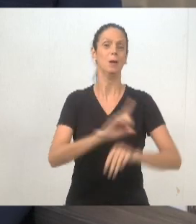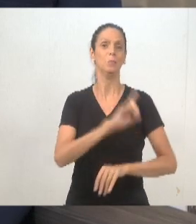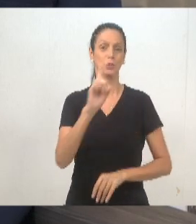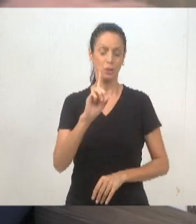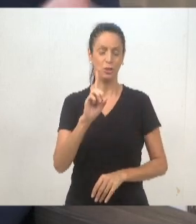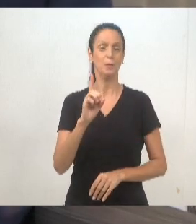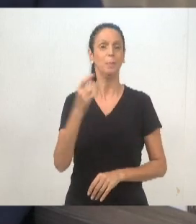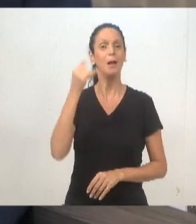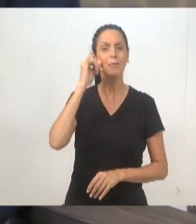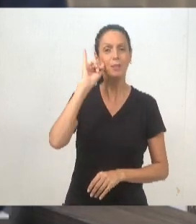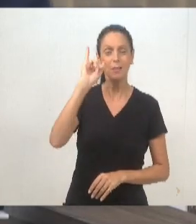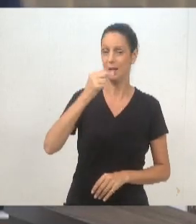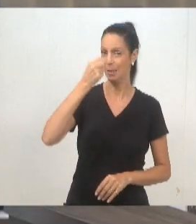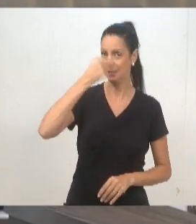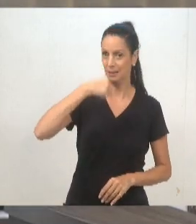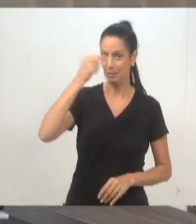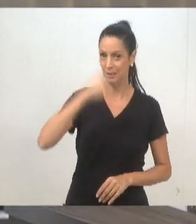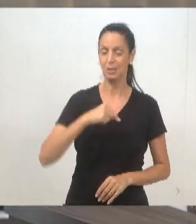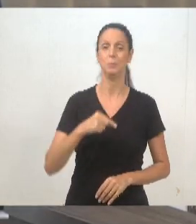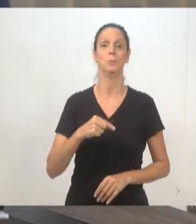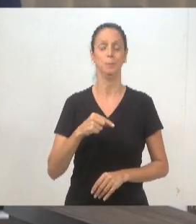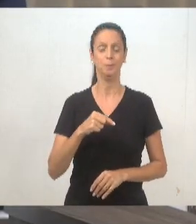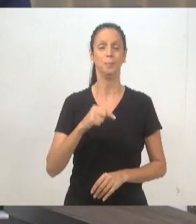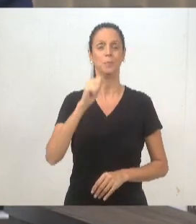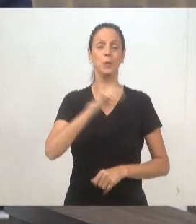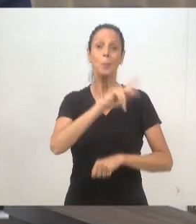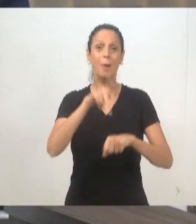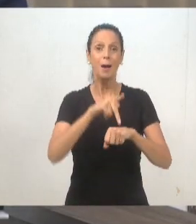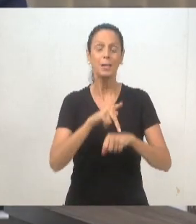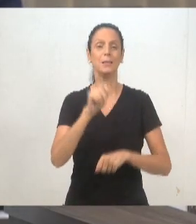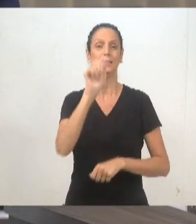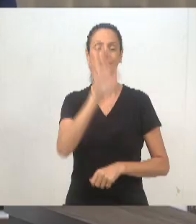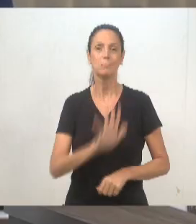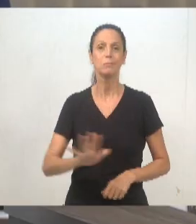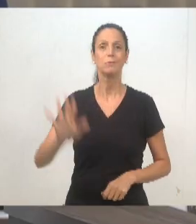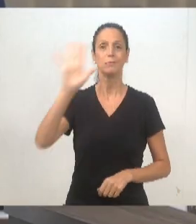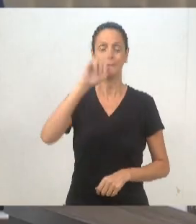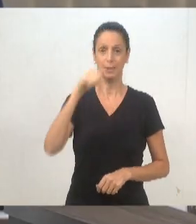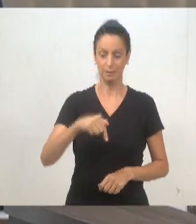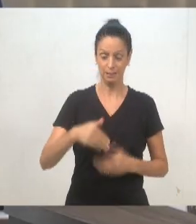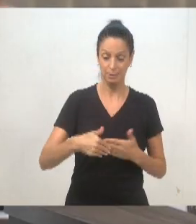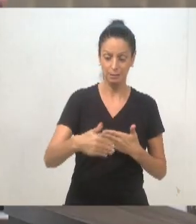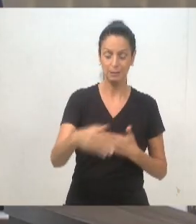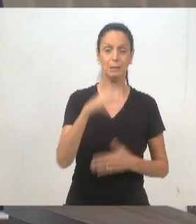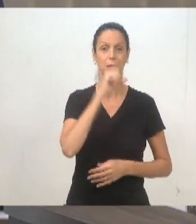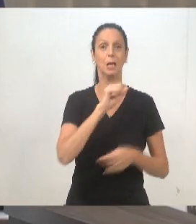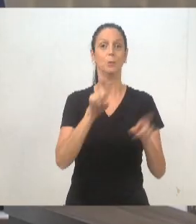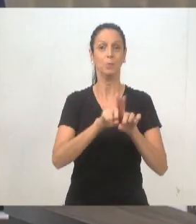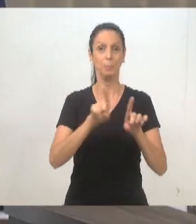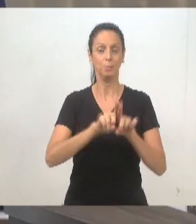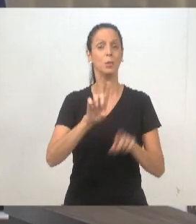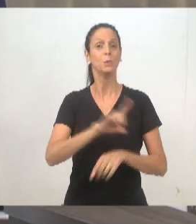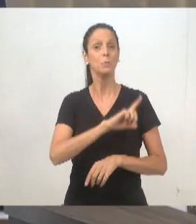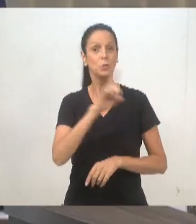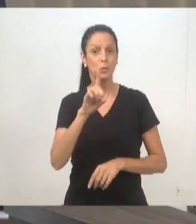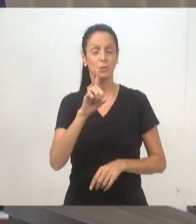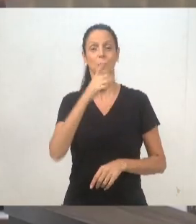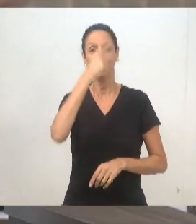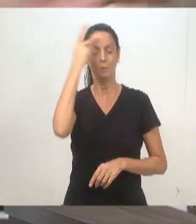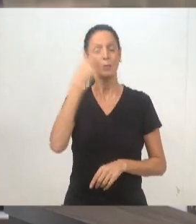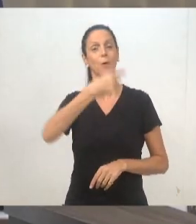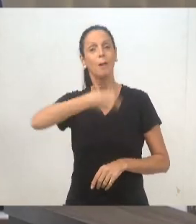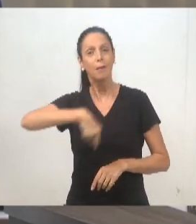em toda a rede pública de saúde do nosso país, não é diferente no sábado aqui no nosso município, a gente faz esse alerta para as pessoas,